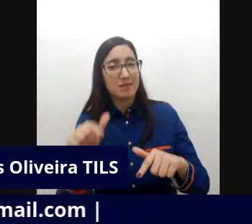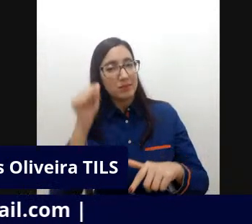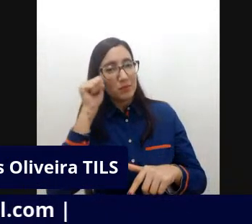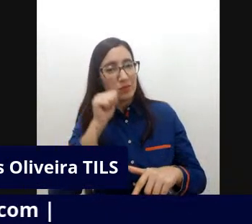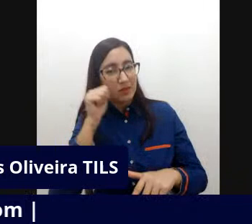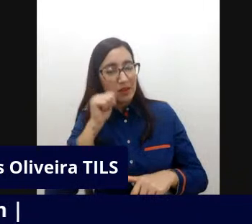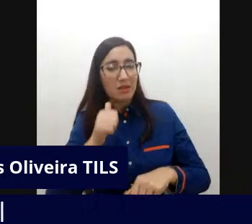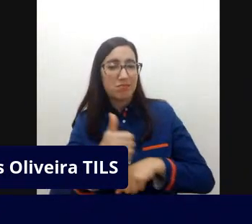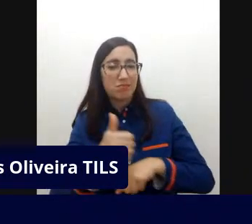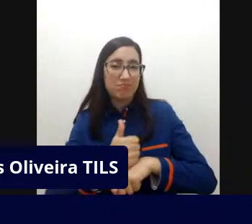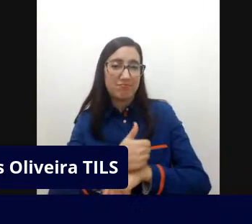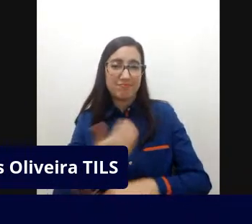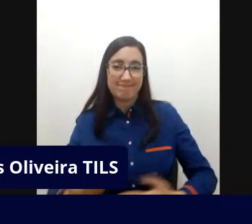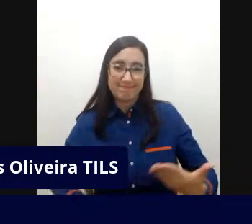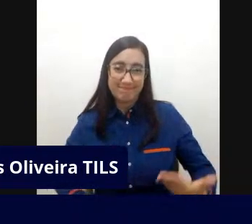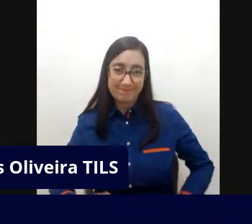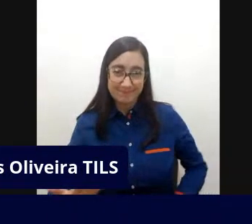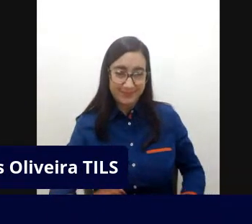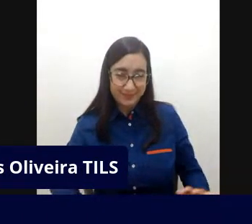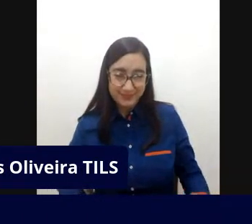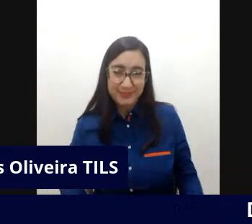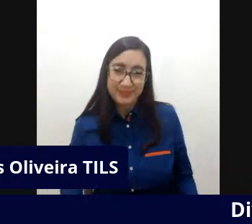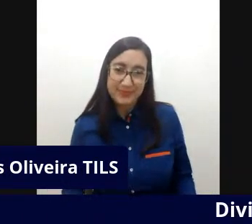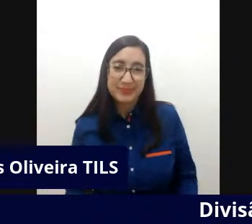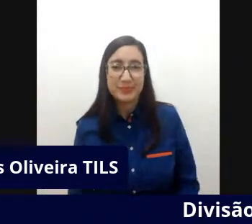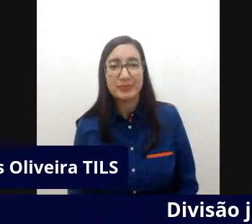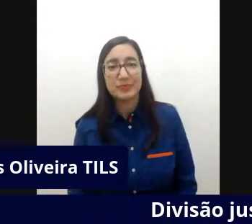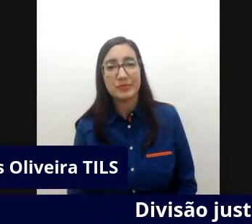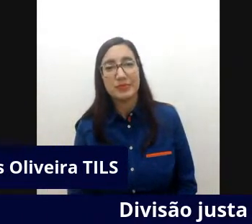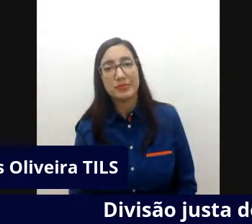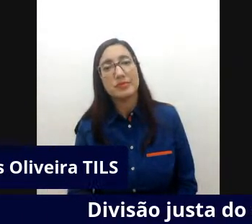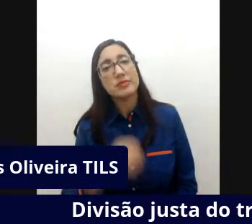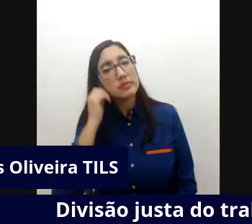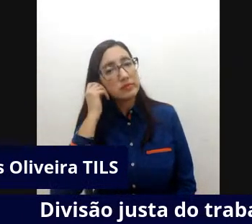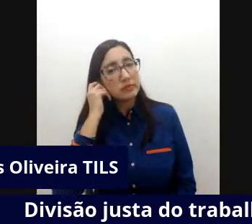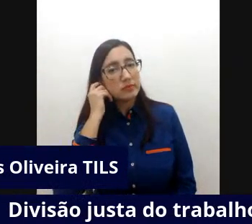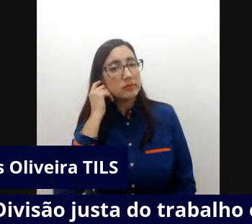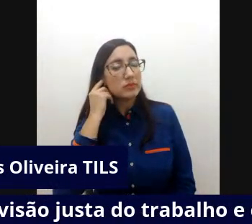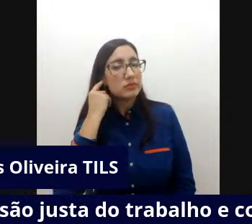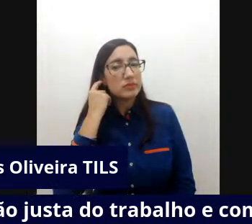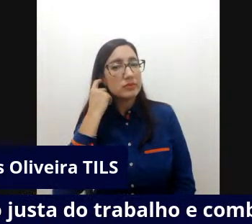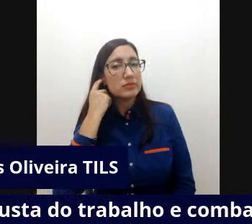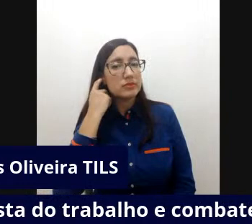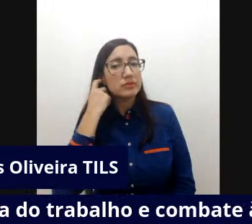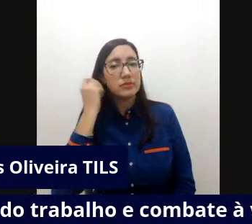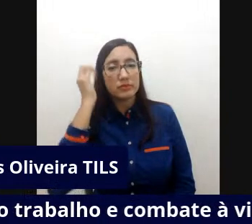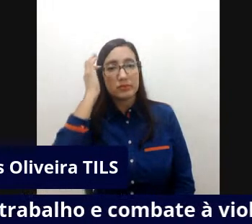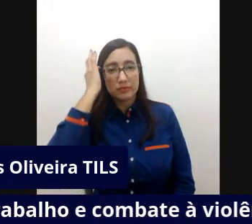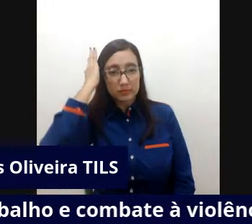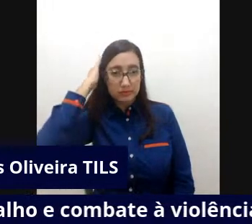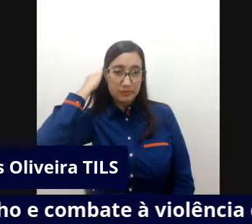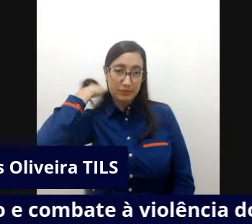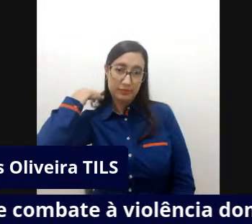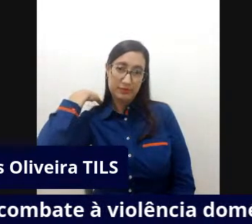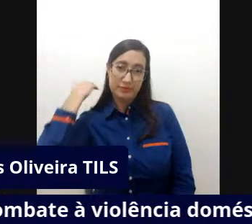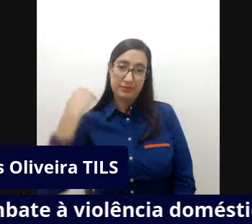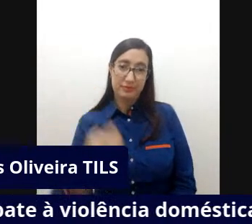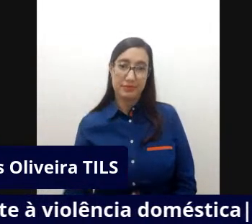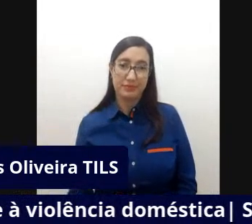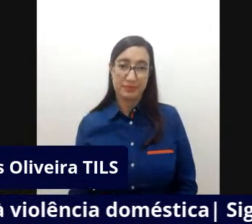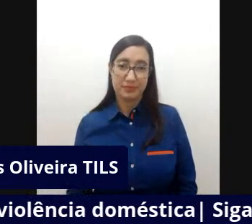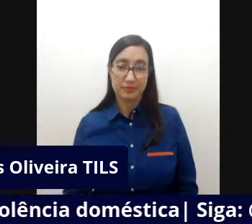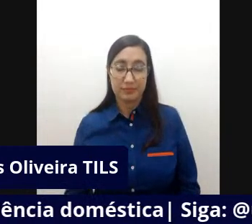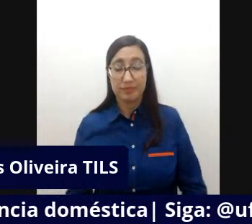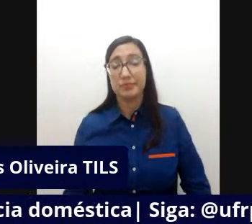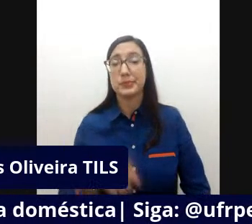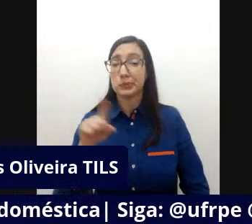É isso. Sim, e é uma forma de também esvaziando, né, a forma de organização. Então, isso que a senhora falou é Exato. muito importante,